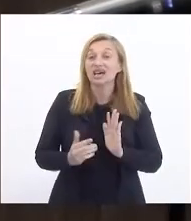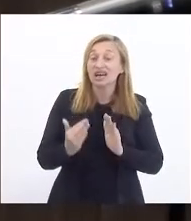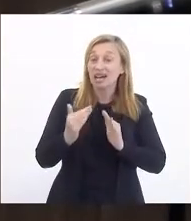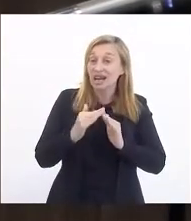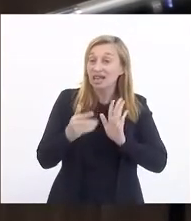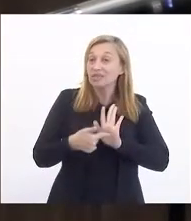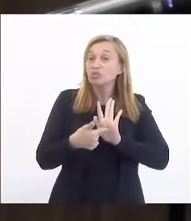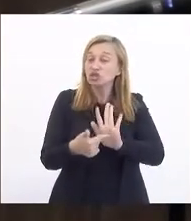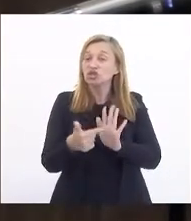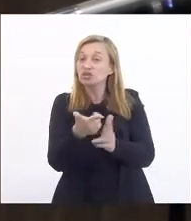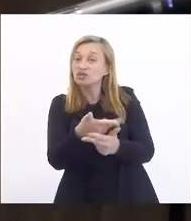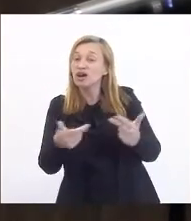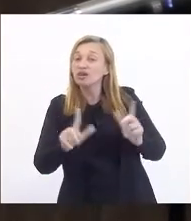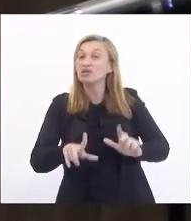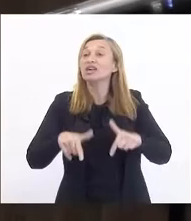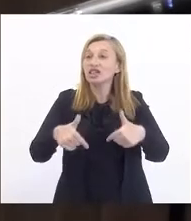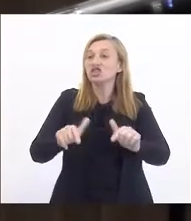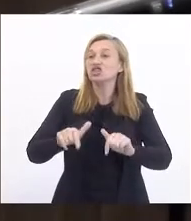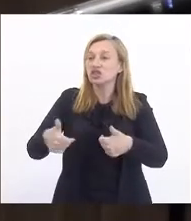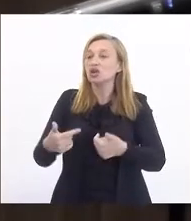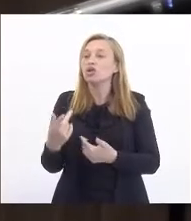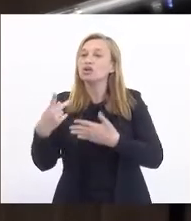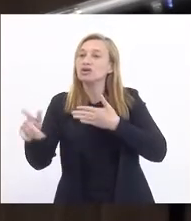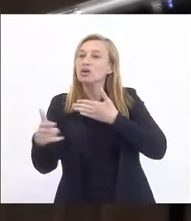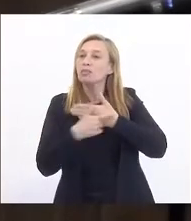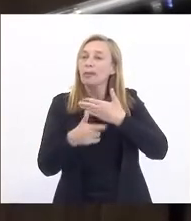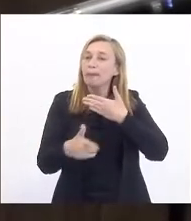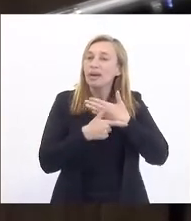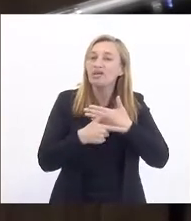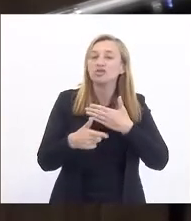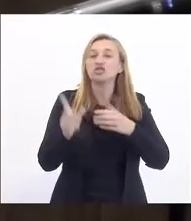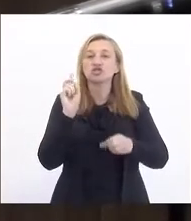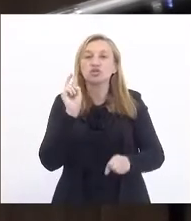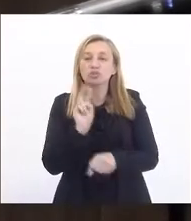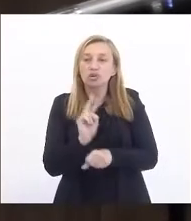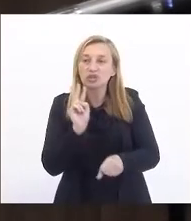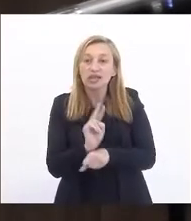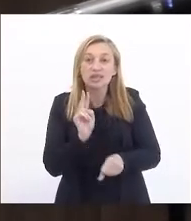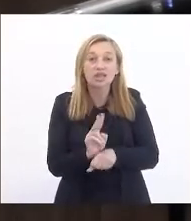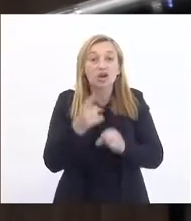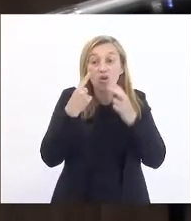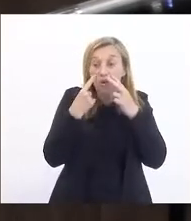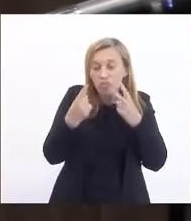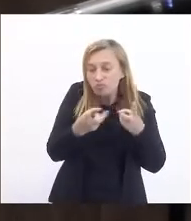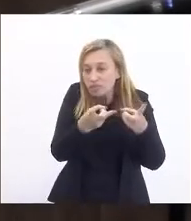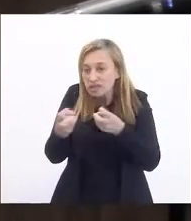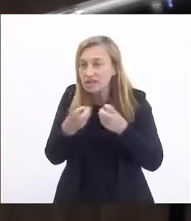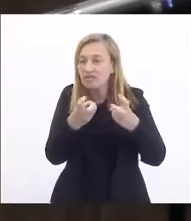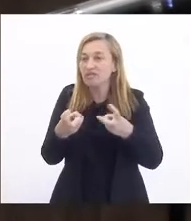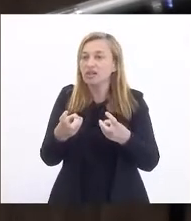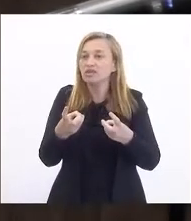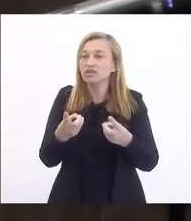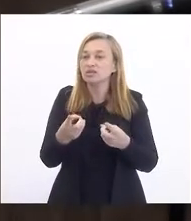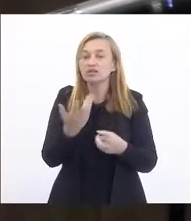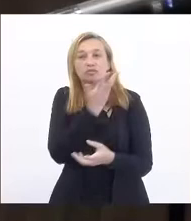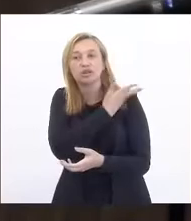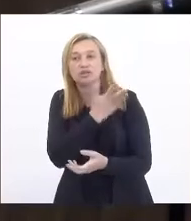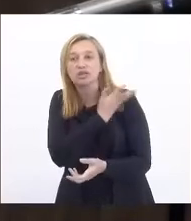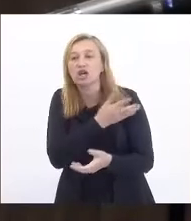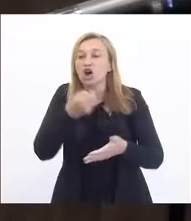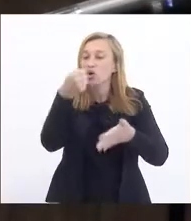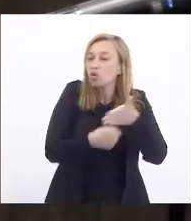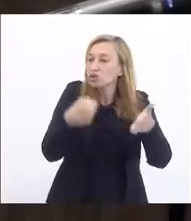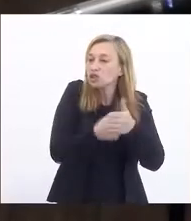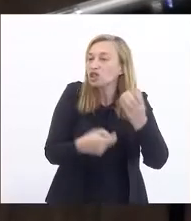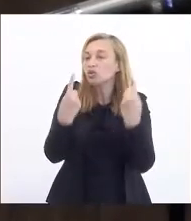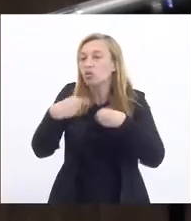ações o seu papel de proteção olhando a intolerância religiosa lutando contra